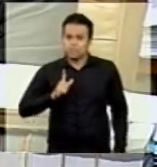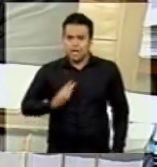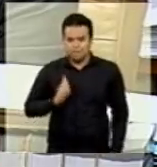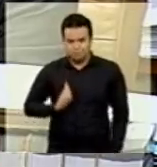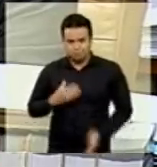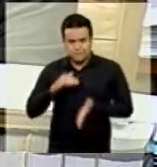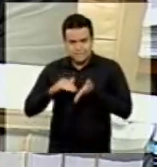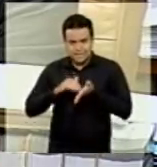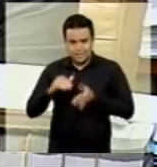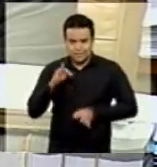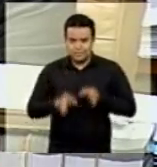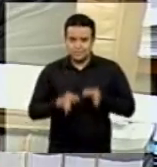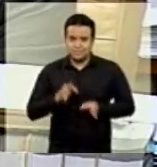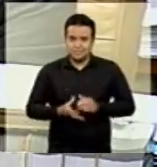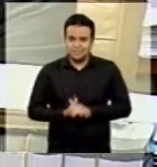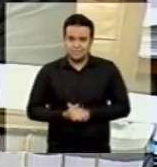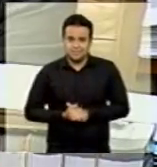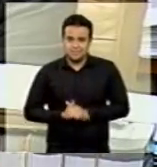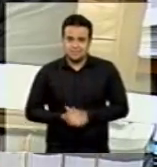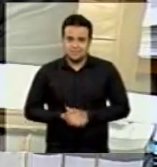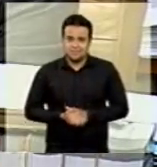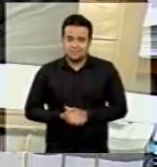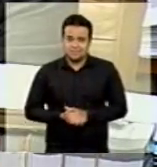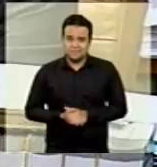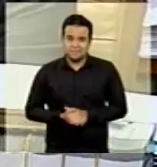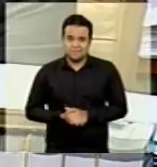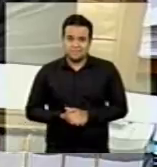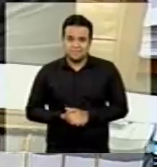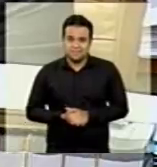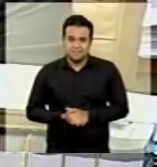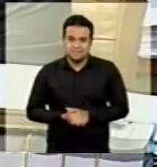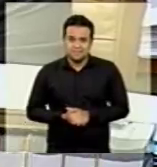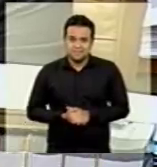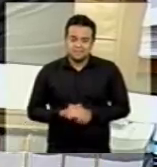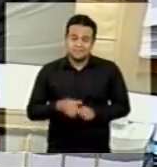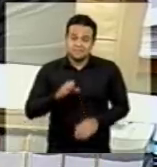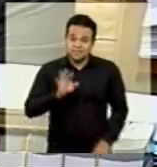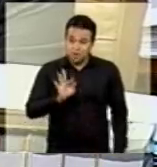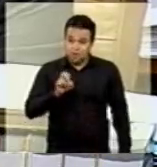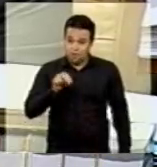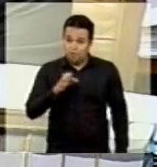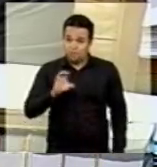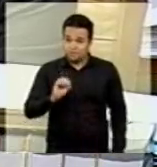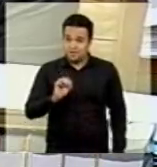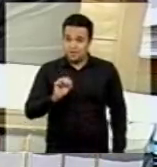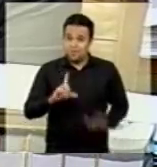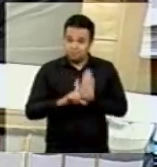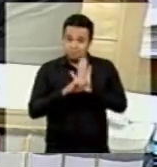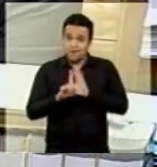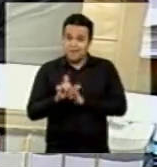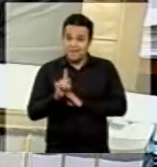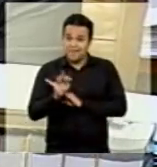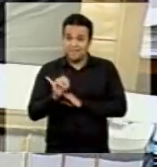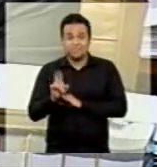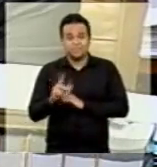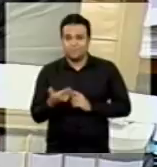Justiça. A posterior reassunção das funções legislativas não o torna protegido para